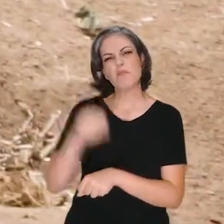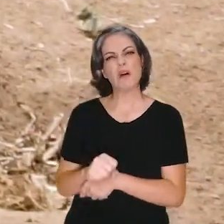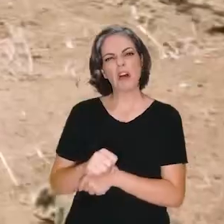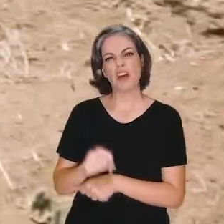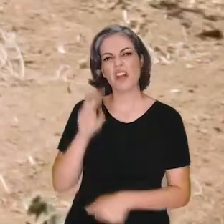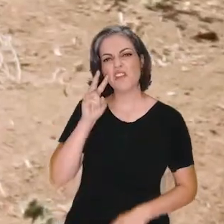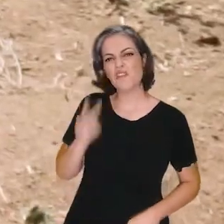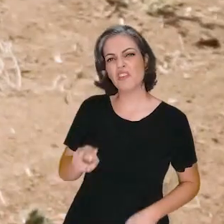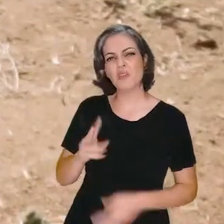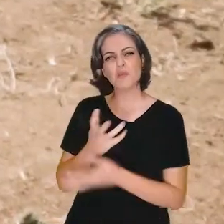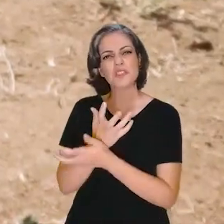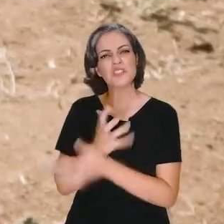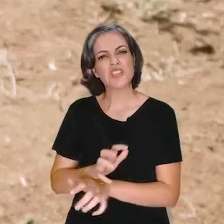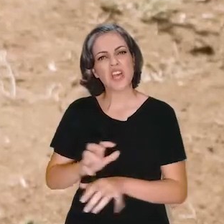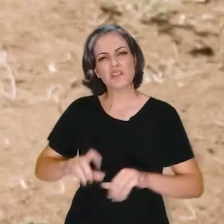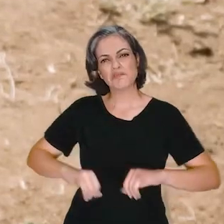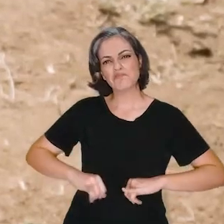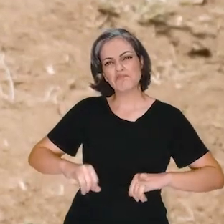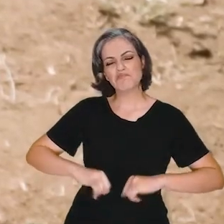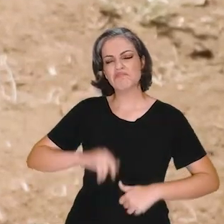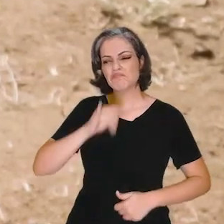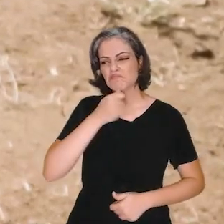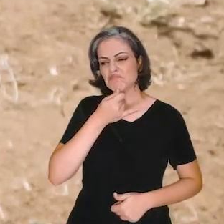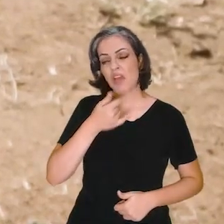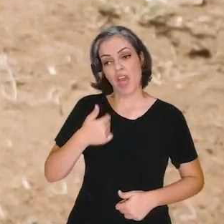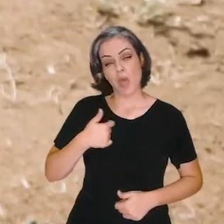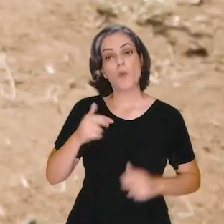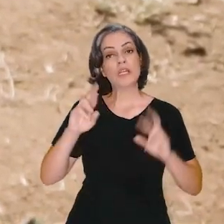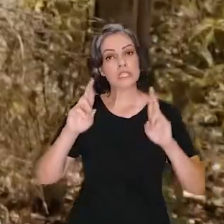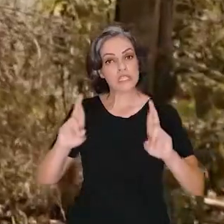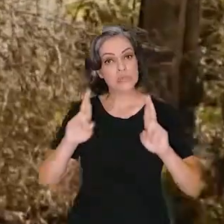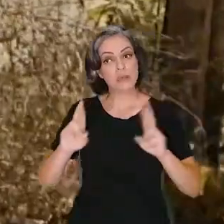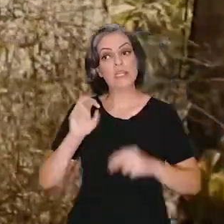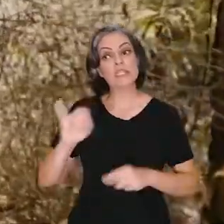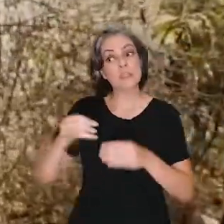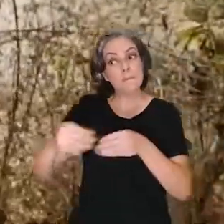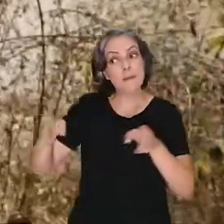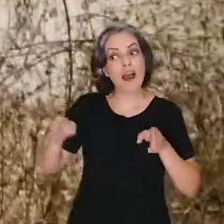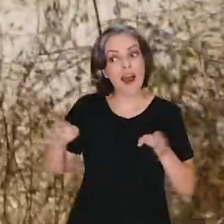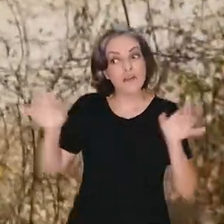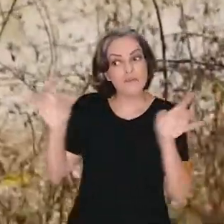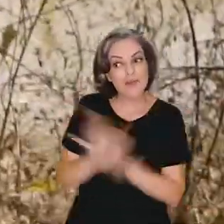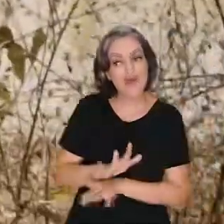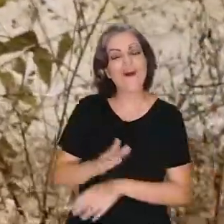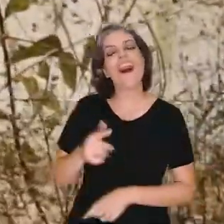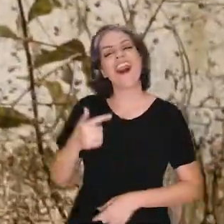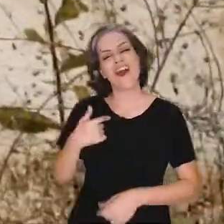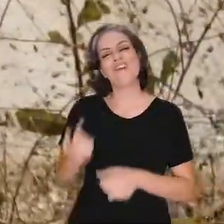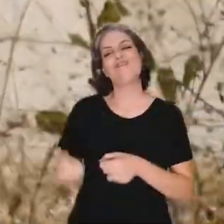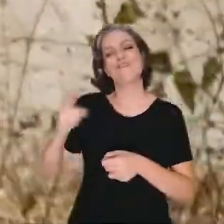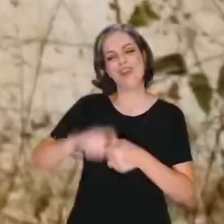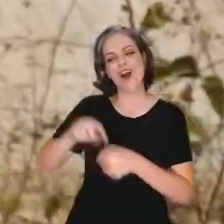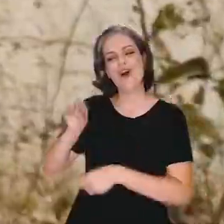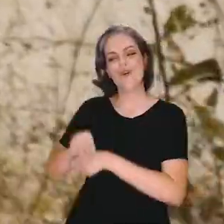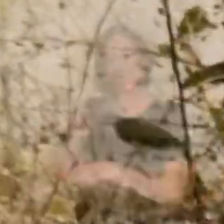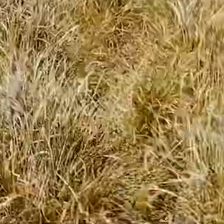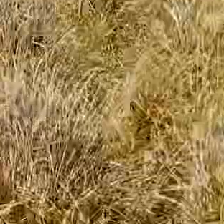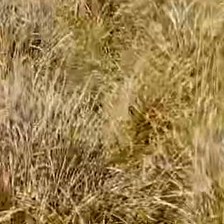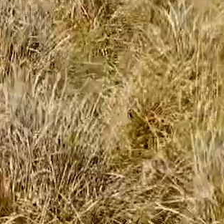desativei, porque para criar e ficar sofrendo. Aí eu tenho esperança, se a barragem sair, eu vou